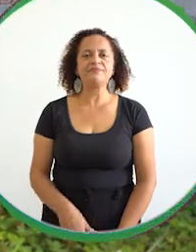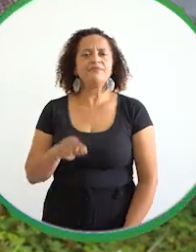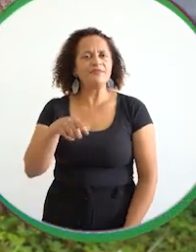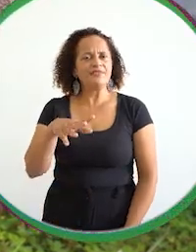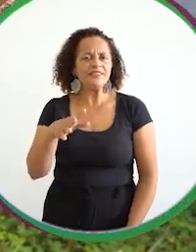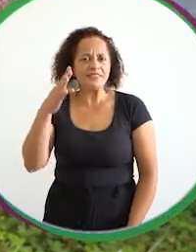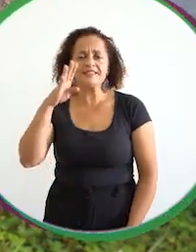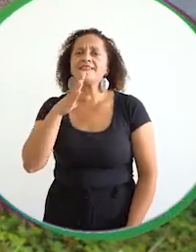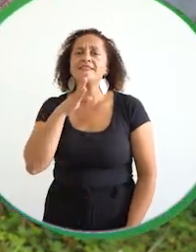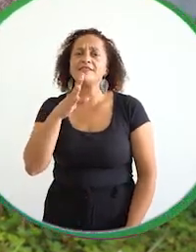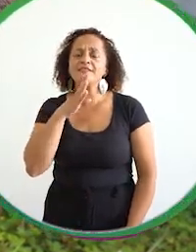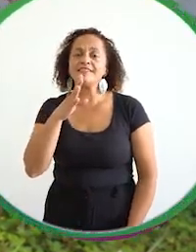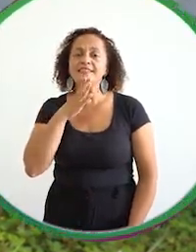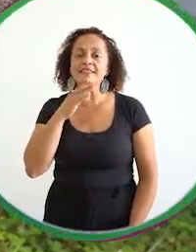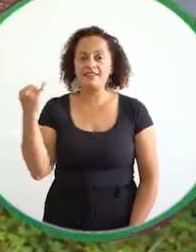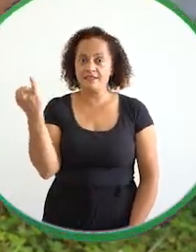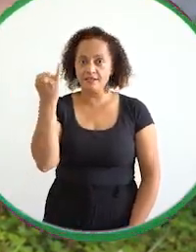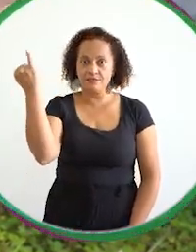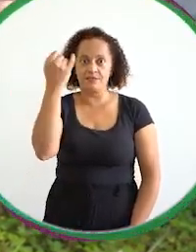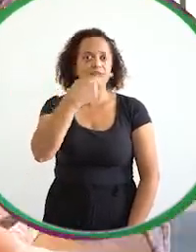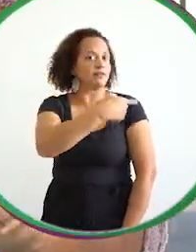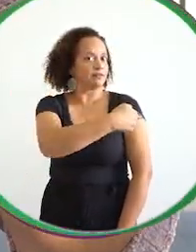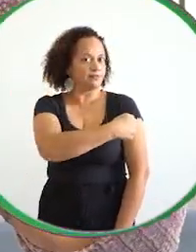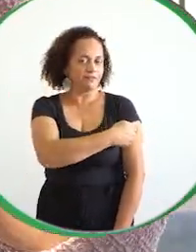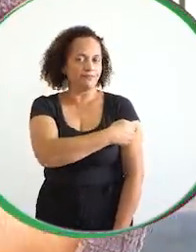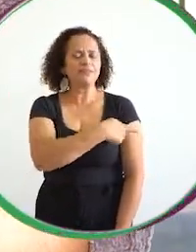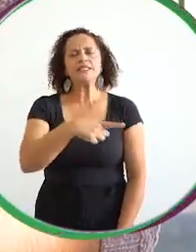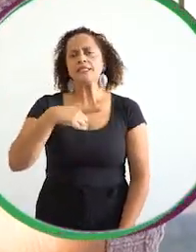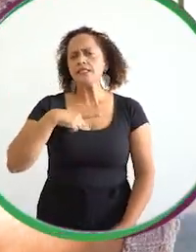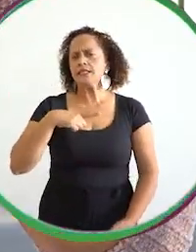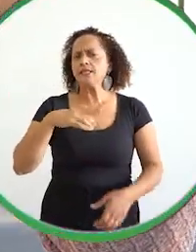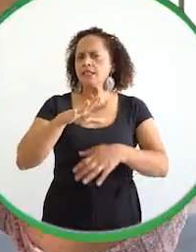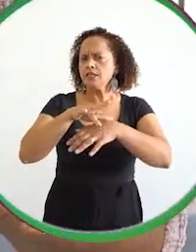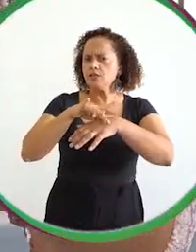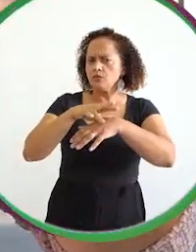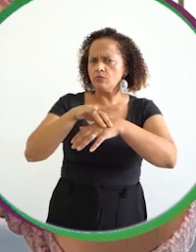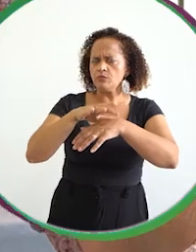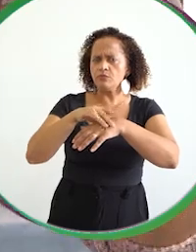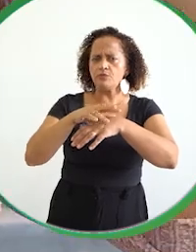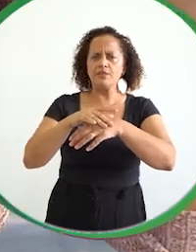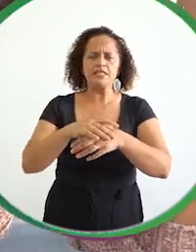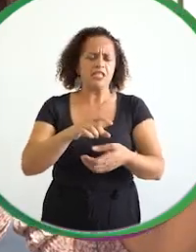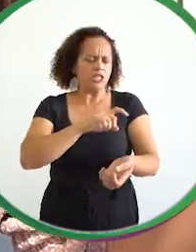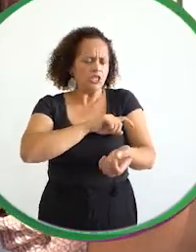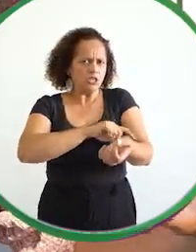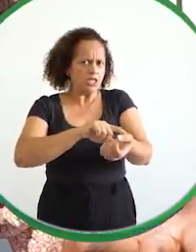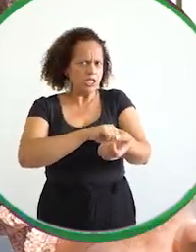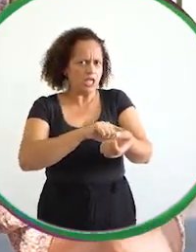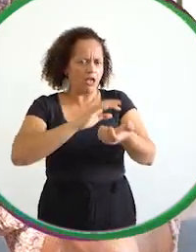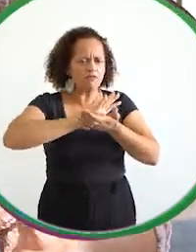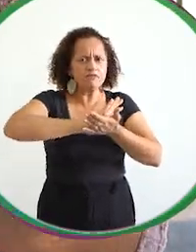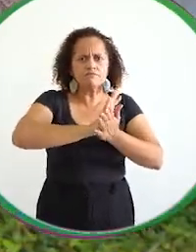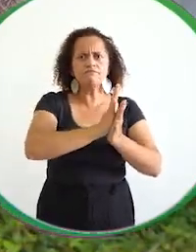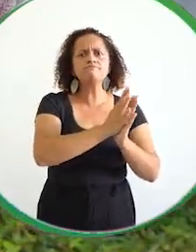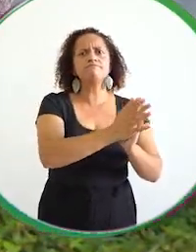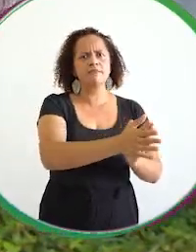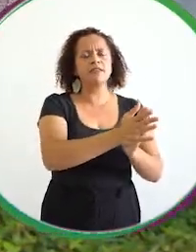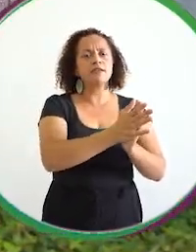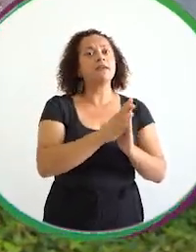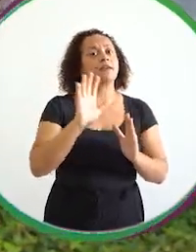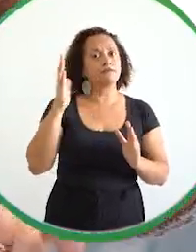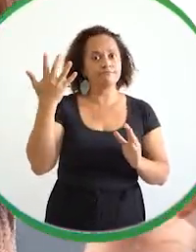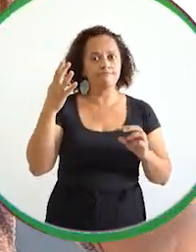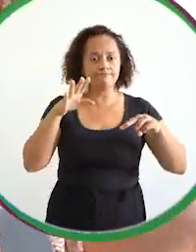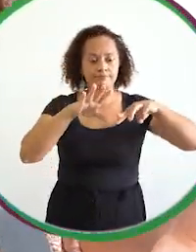Você sabe por que é necessário tomar vacina contra a poliomielite? Os poliovírus destroem as células nervosas da medula espinhal,